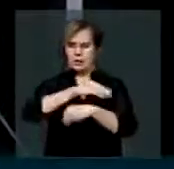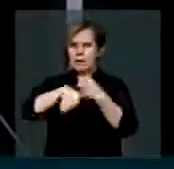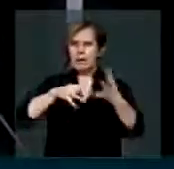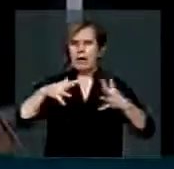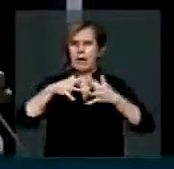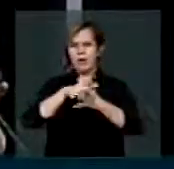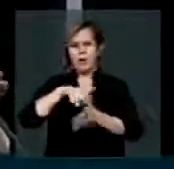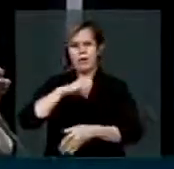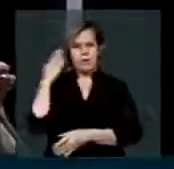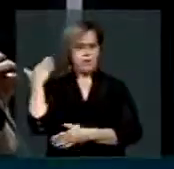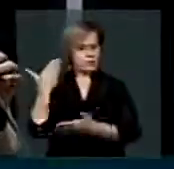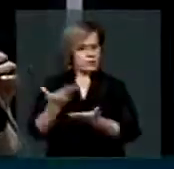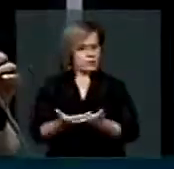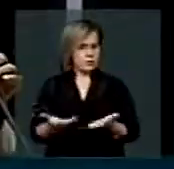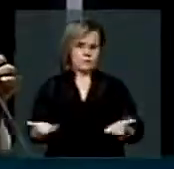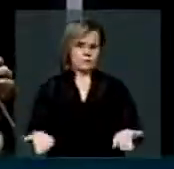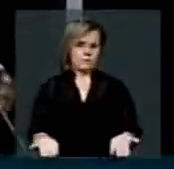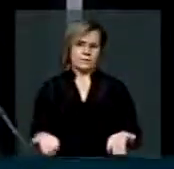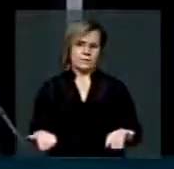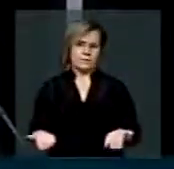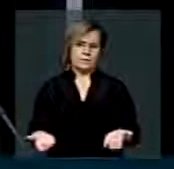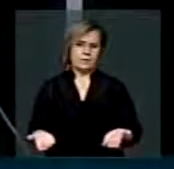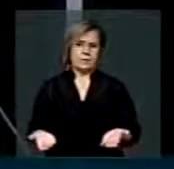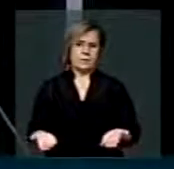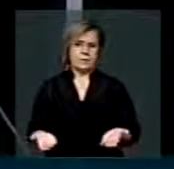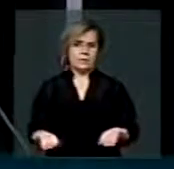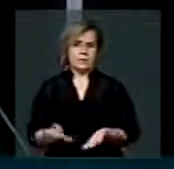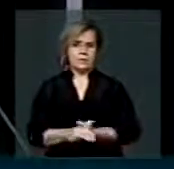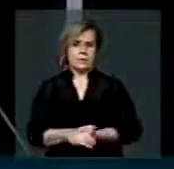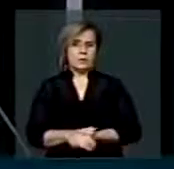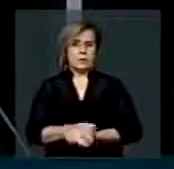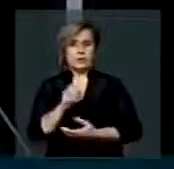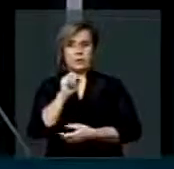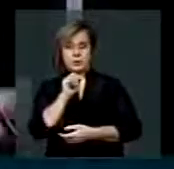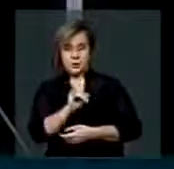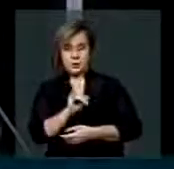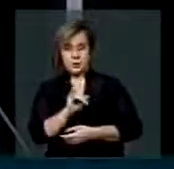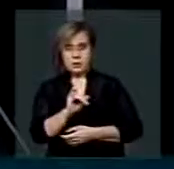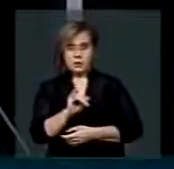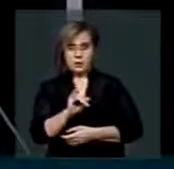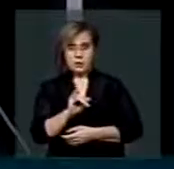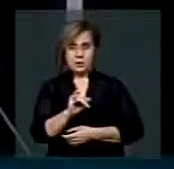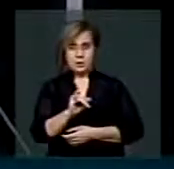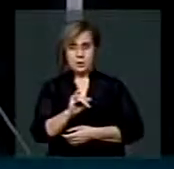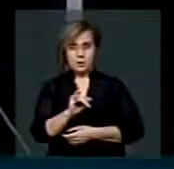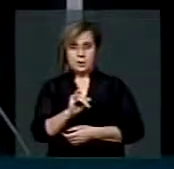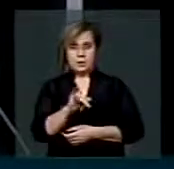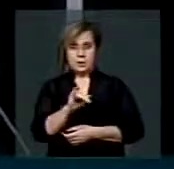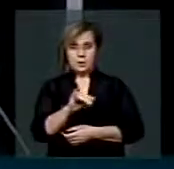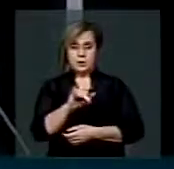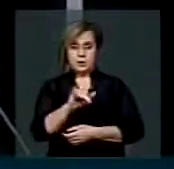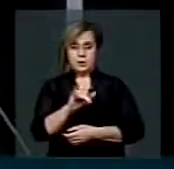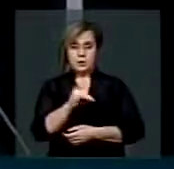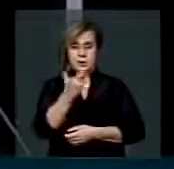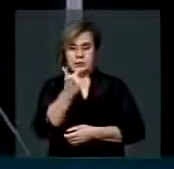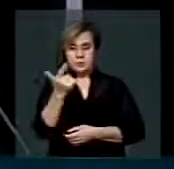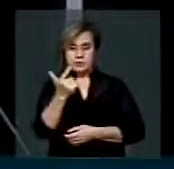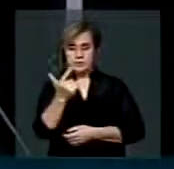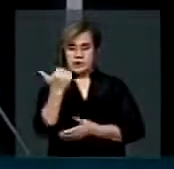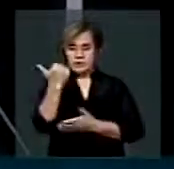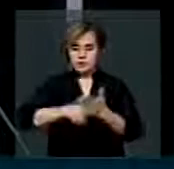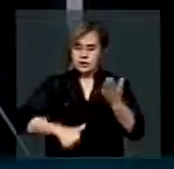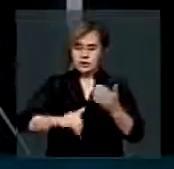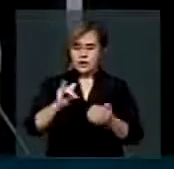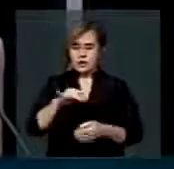desordem que era a cooperativa de Serra Pelada. E se não houver uma redução da intervenção, nós vamos